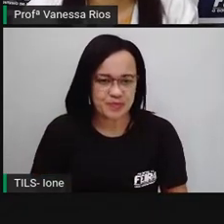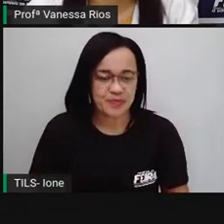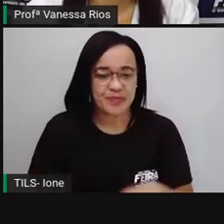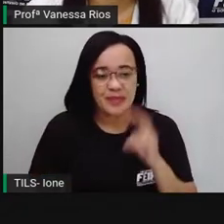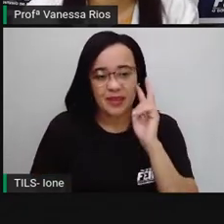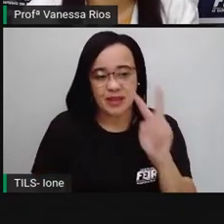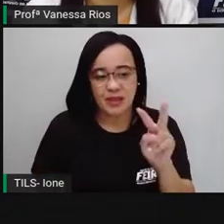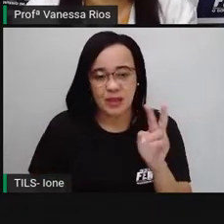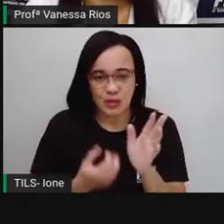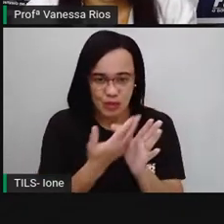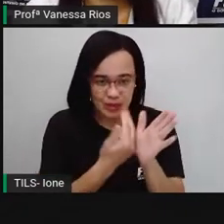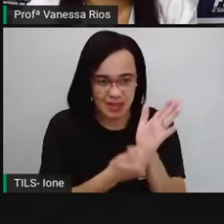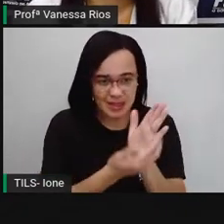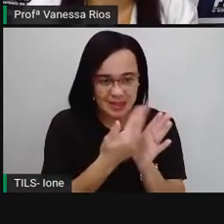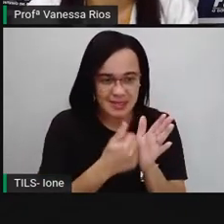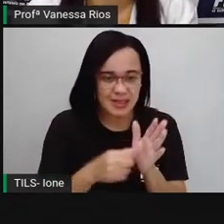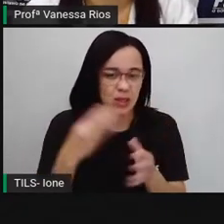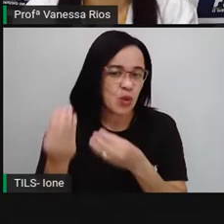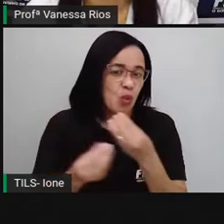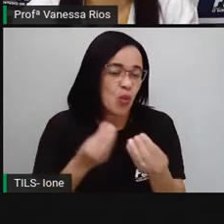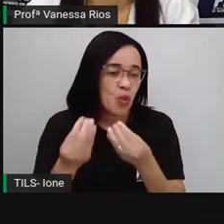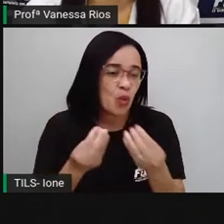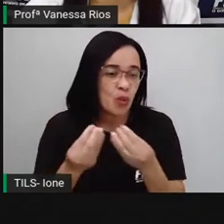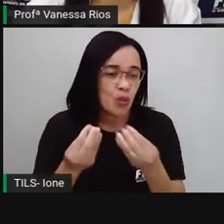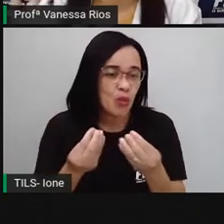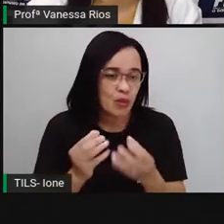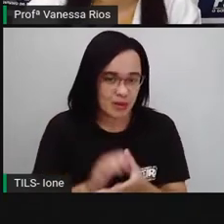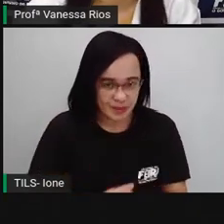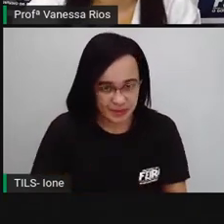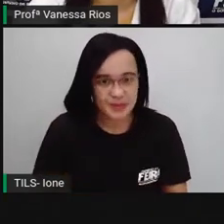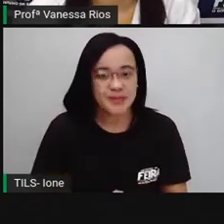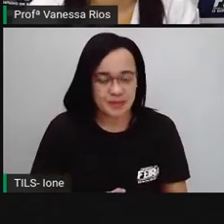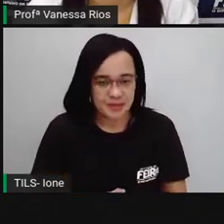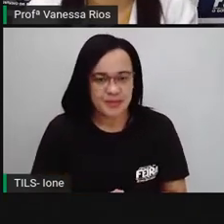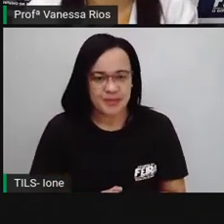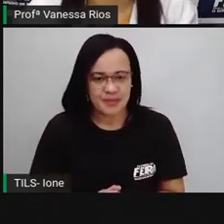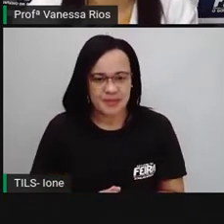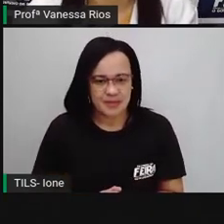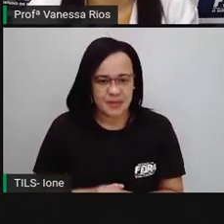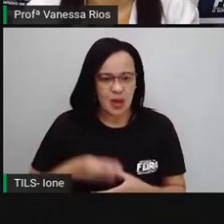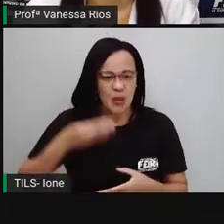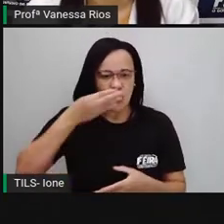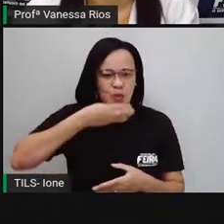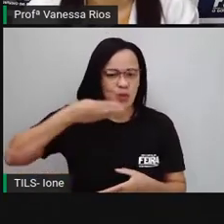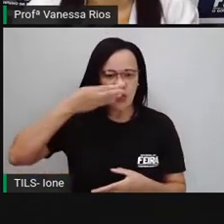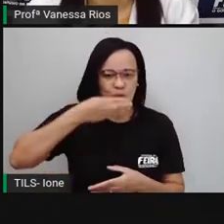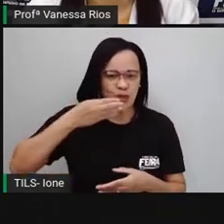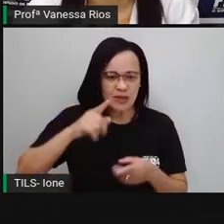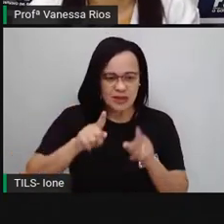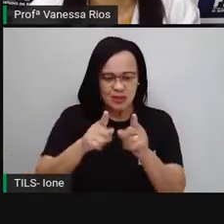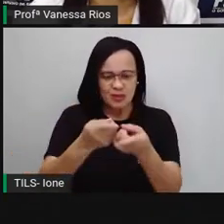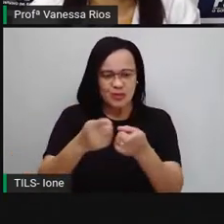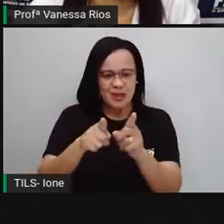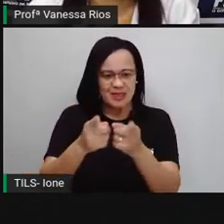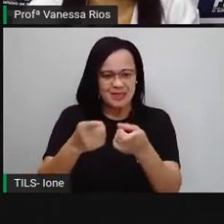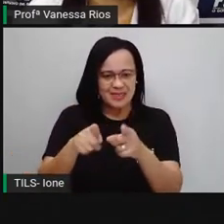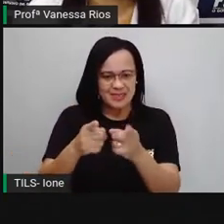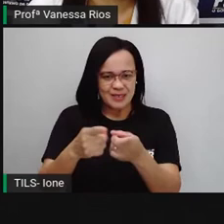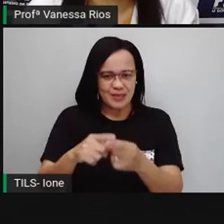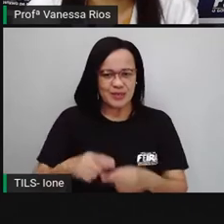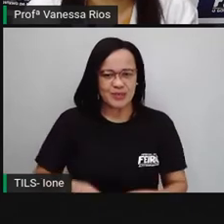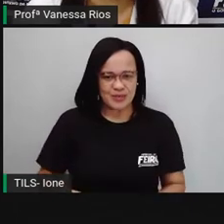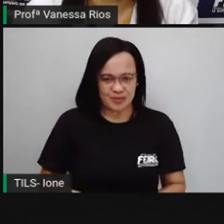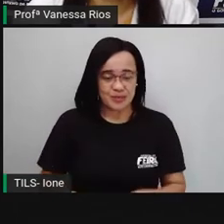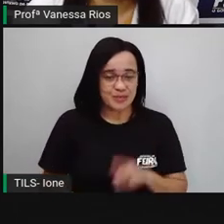para o vídeo que a Pró preparou, mostrando aí como é que a construção dessas figuras tridimensionais elas podem